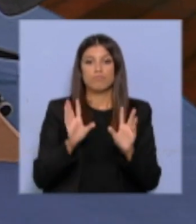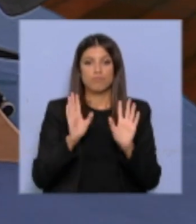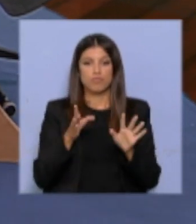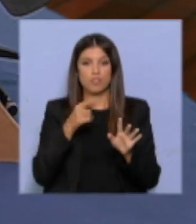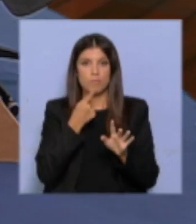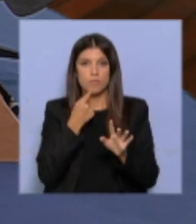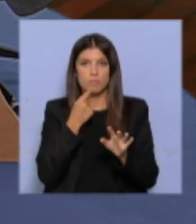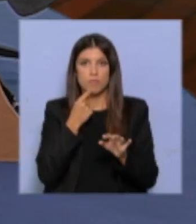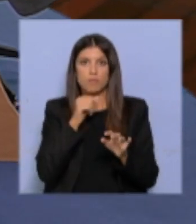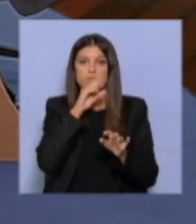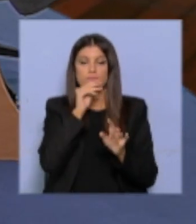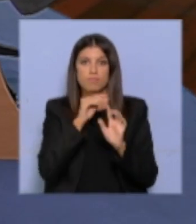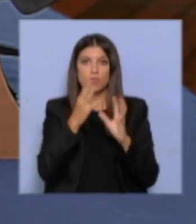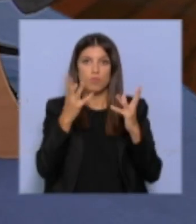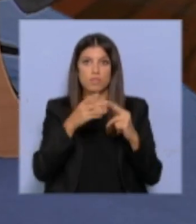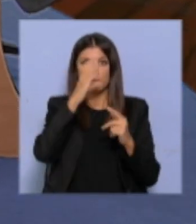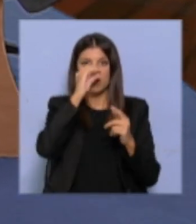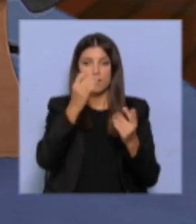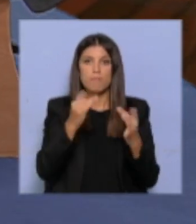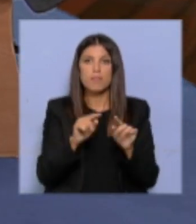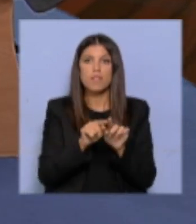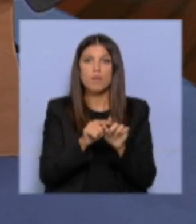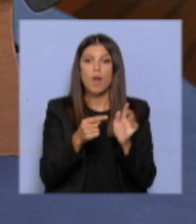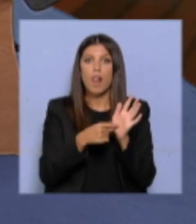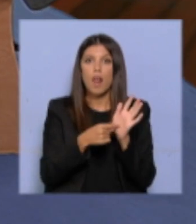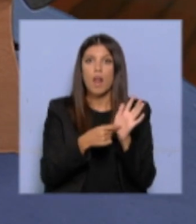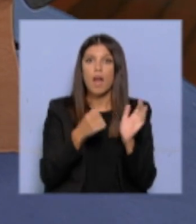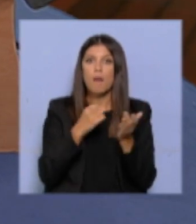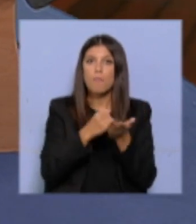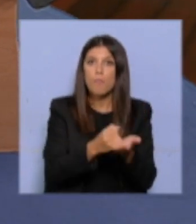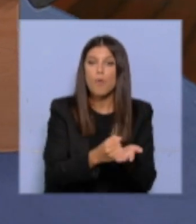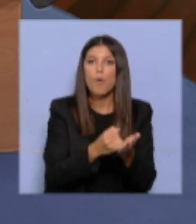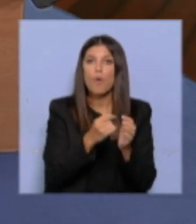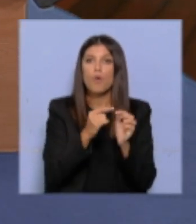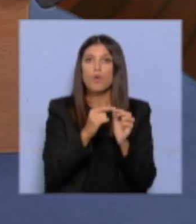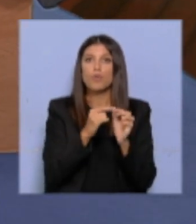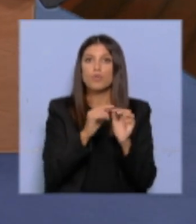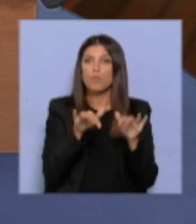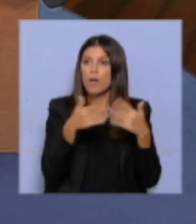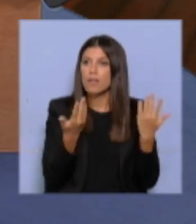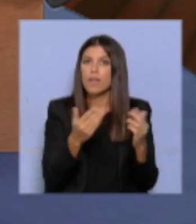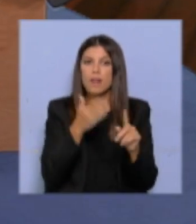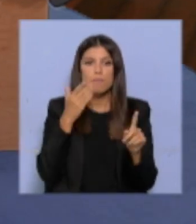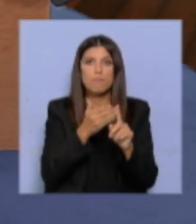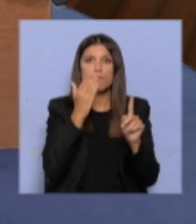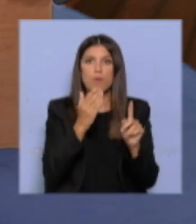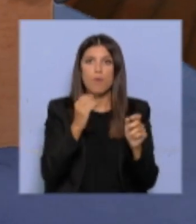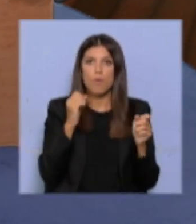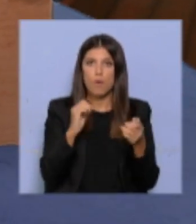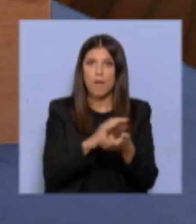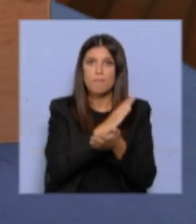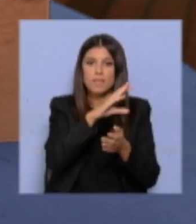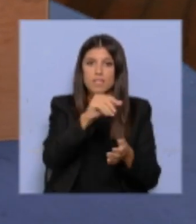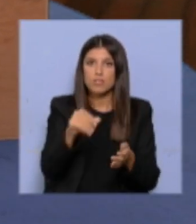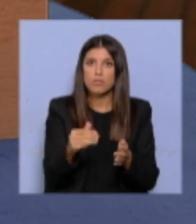ao fim e ao cabo ficou aquém ou não está contemplado qualquer apoio concretamente à imprensa